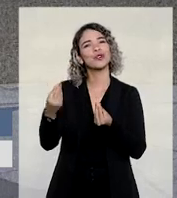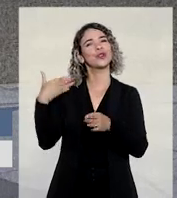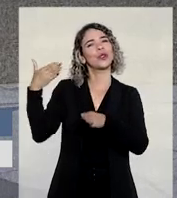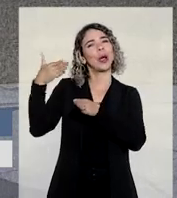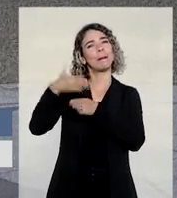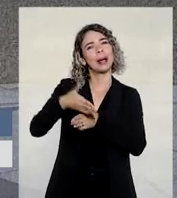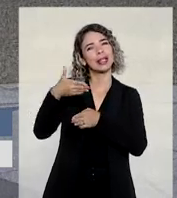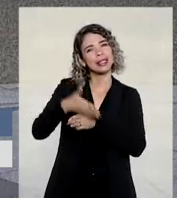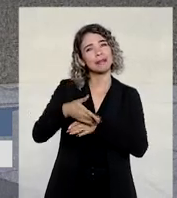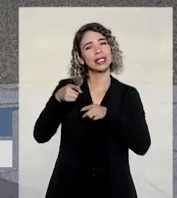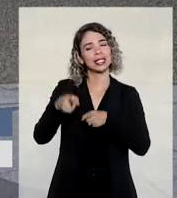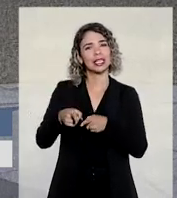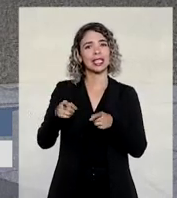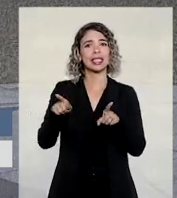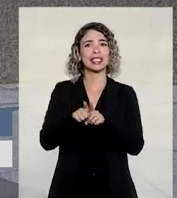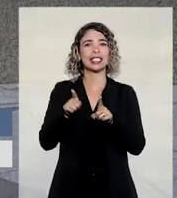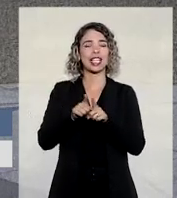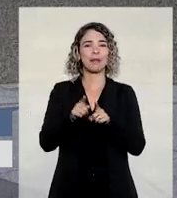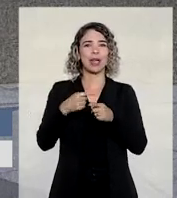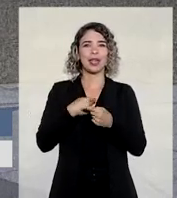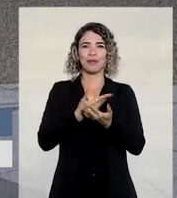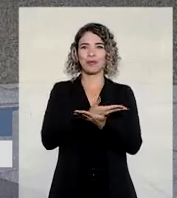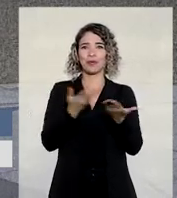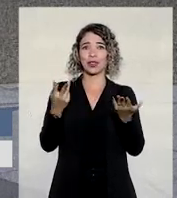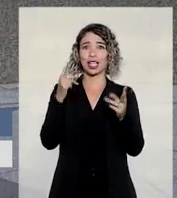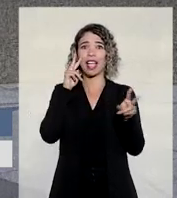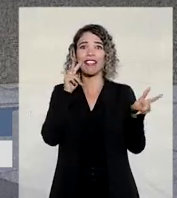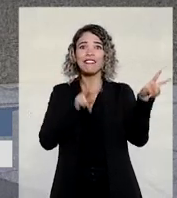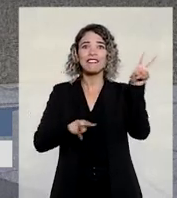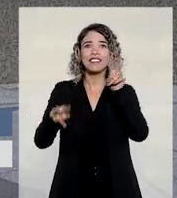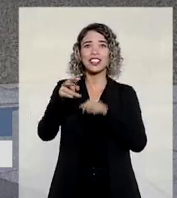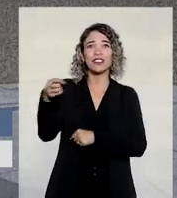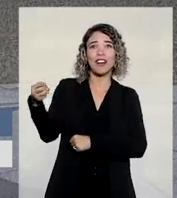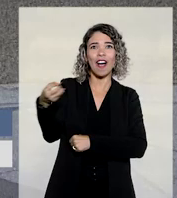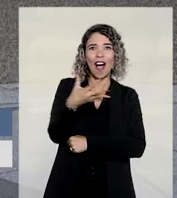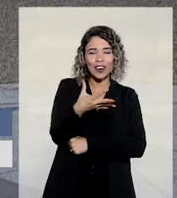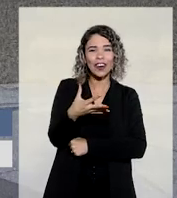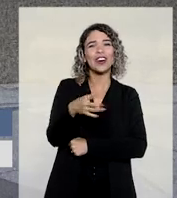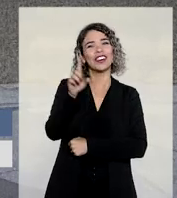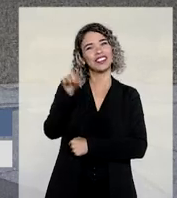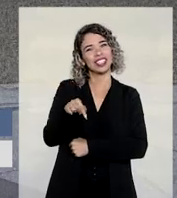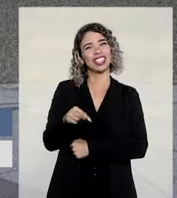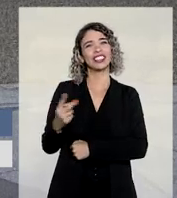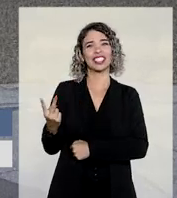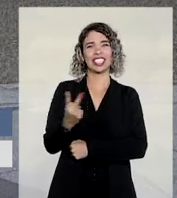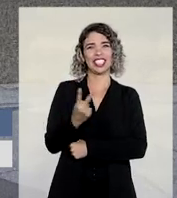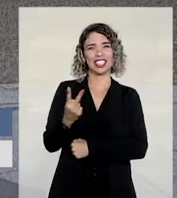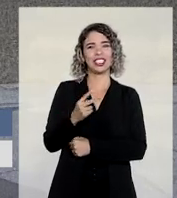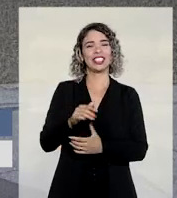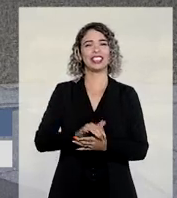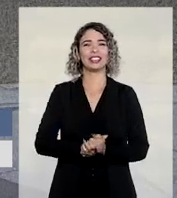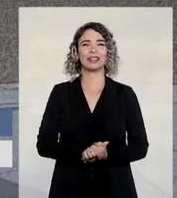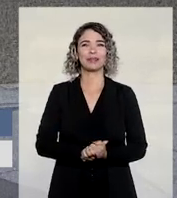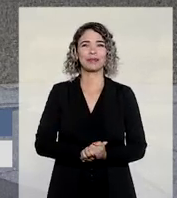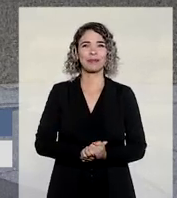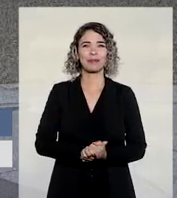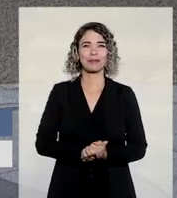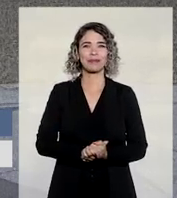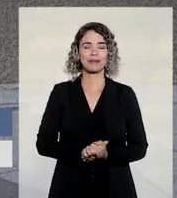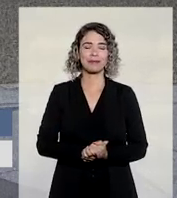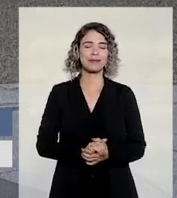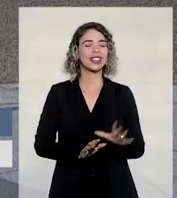a participação aqui no nosso Entender Direito de cara nova, né? De estúdio novo. Vocês estão estreando esses nossos estúdios.